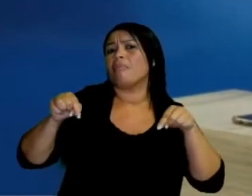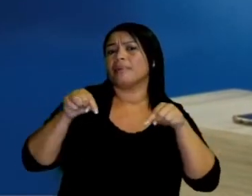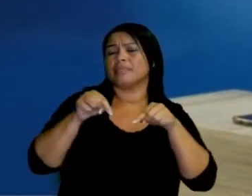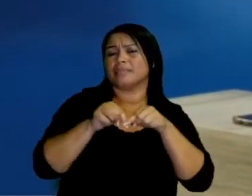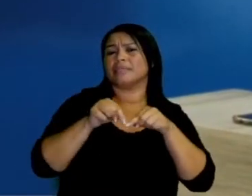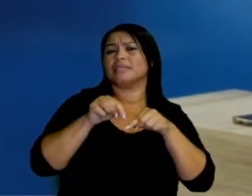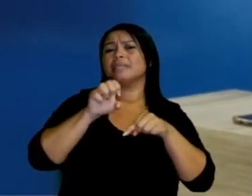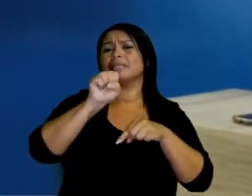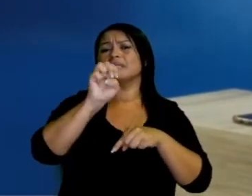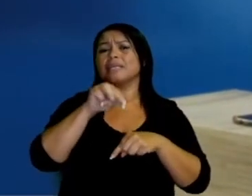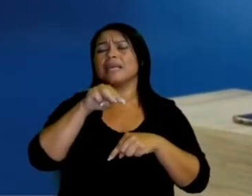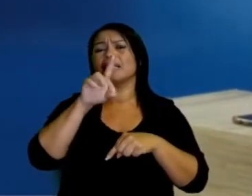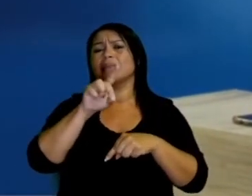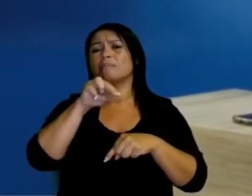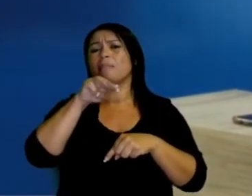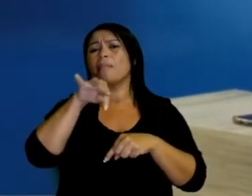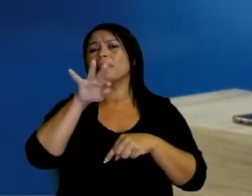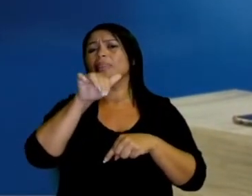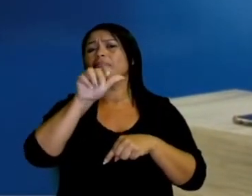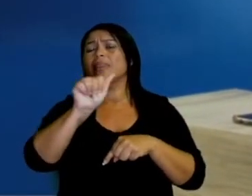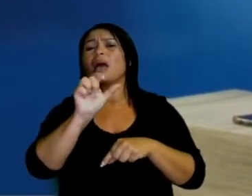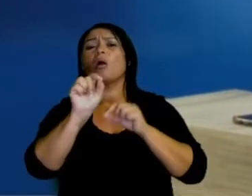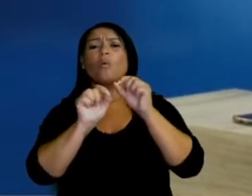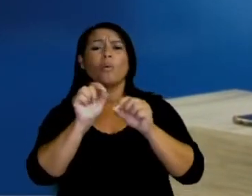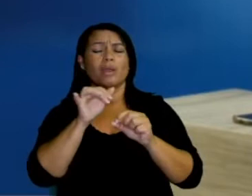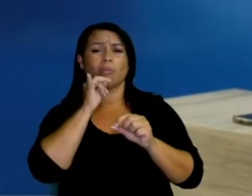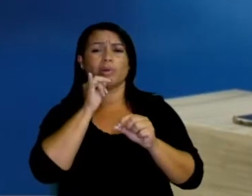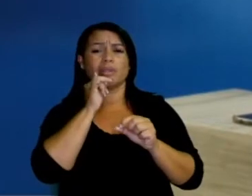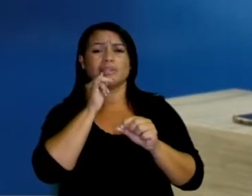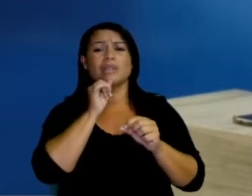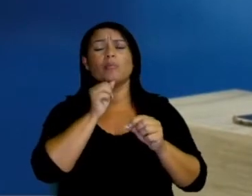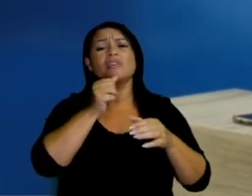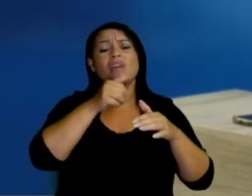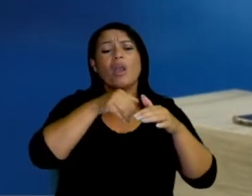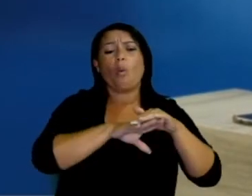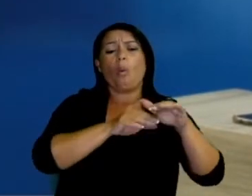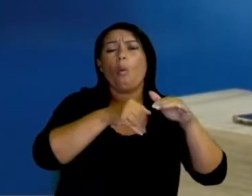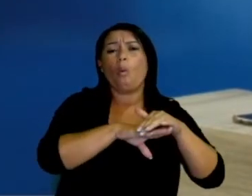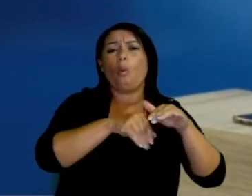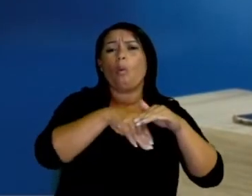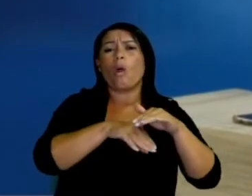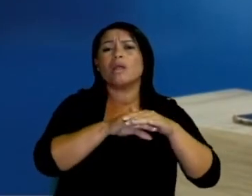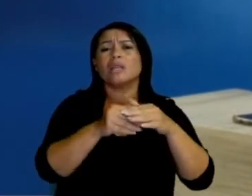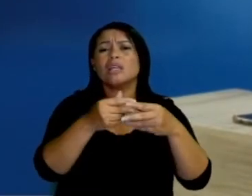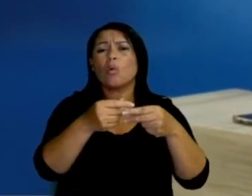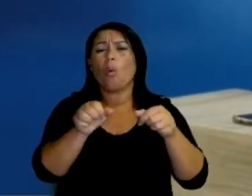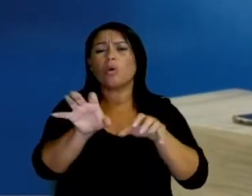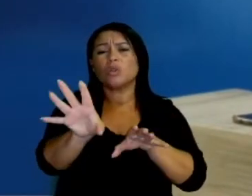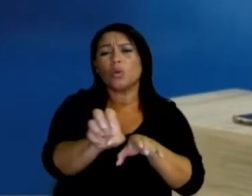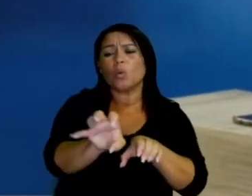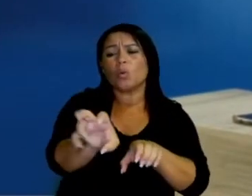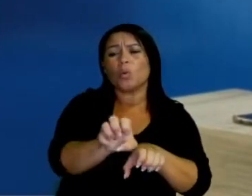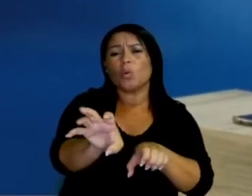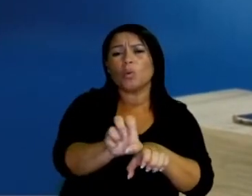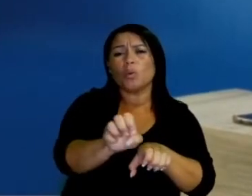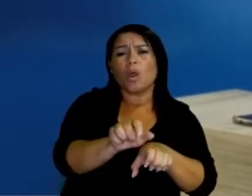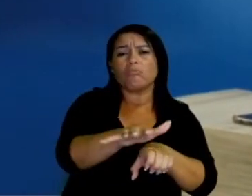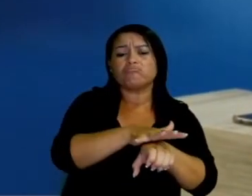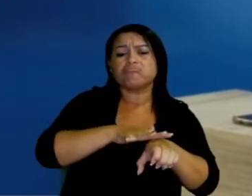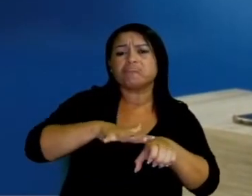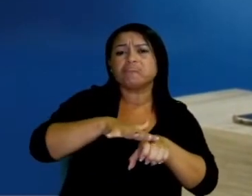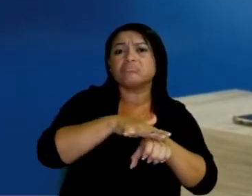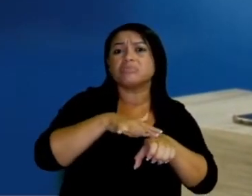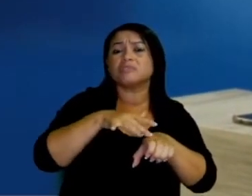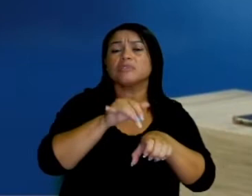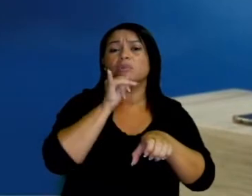deprimida na superfície da Terra que vai acumulando material sedimentar e também restos orgânicos de animais e plantas, e esse material vai